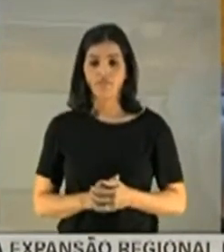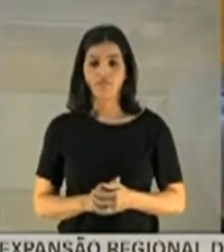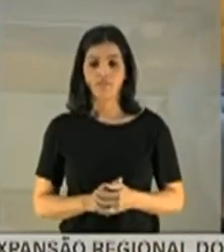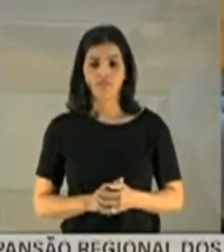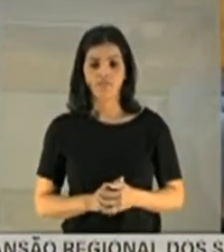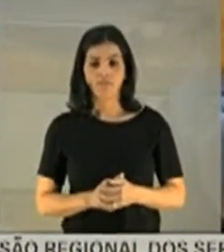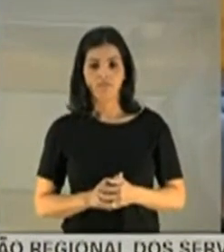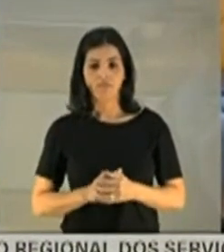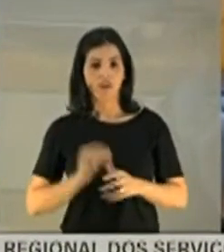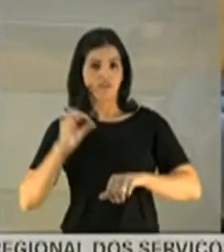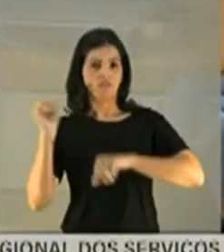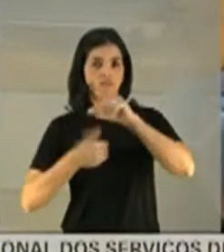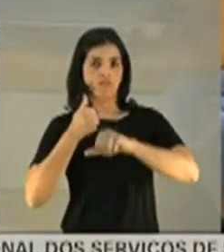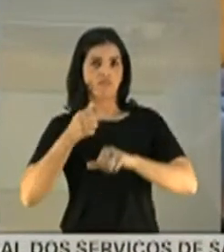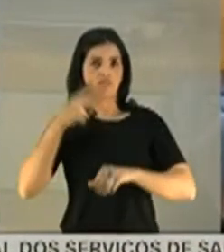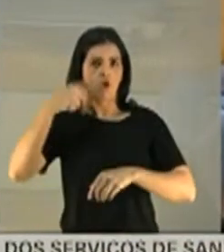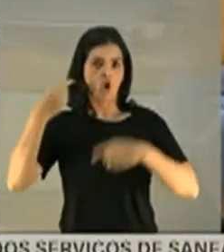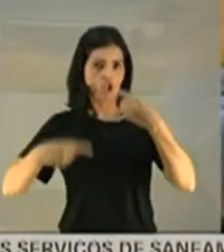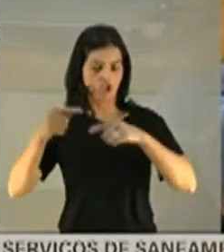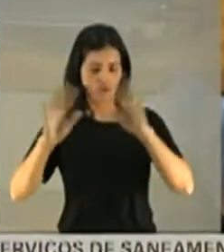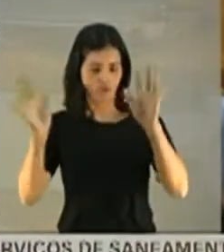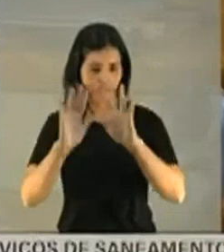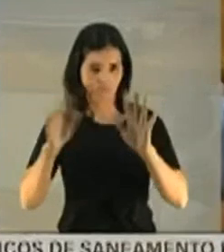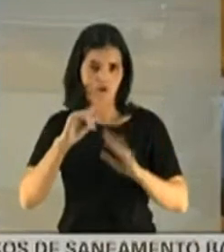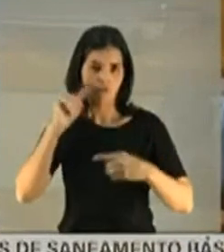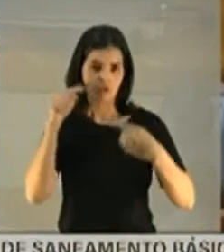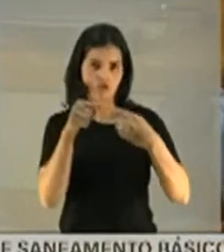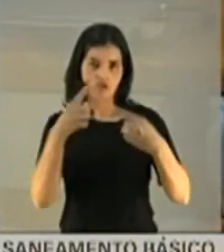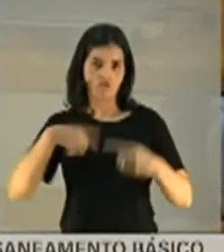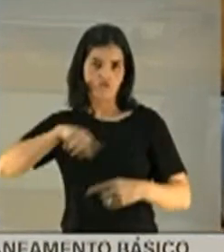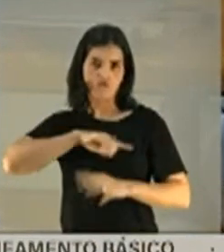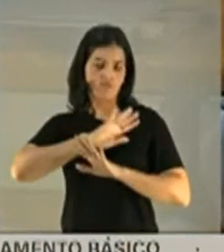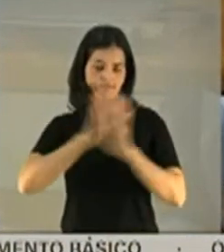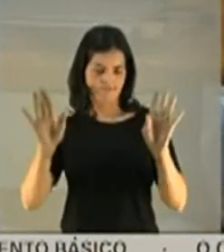palanque político. Claro, não é objetivo de ninguém. Eu lhe